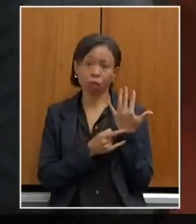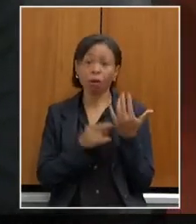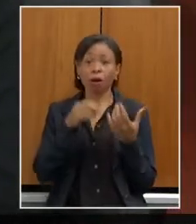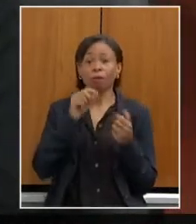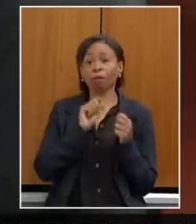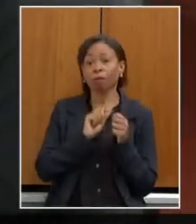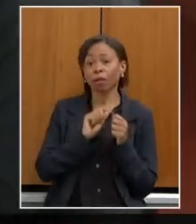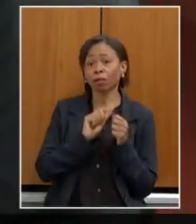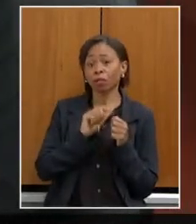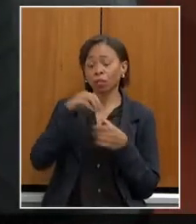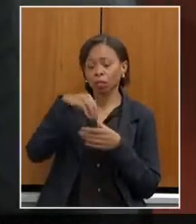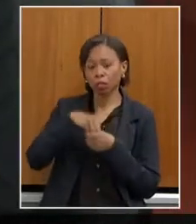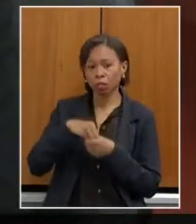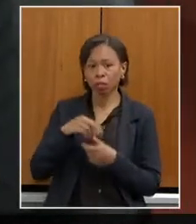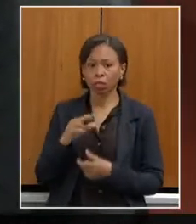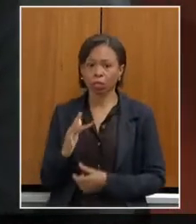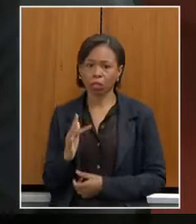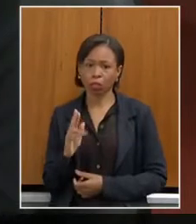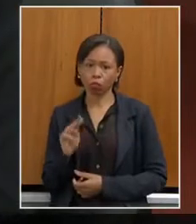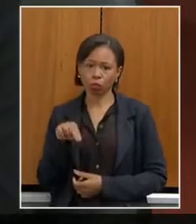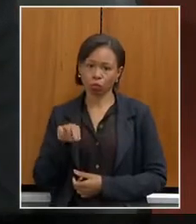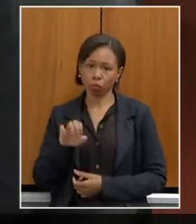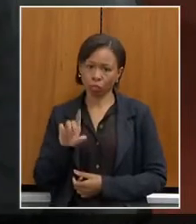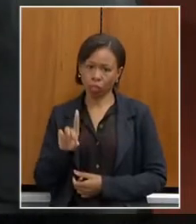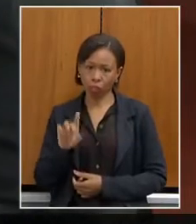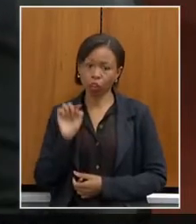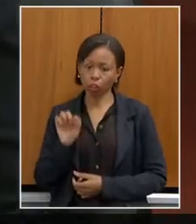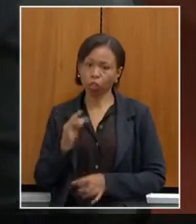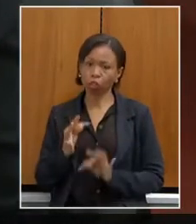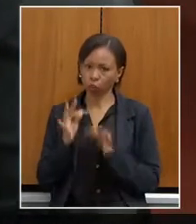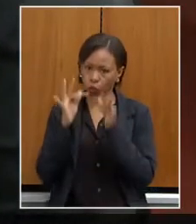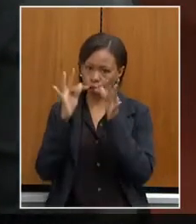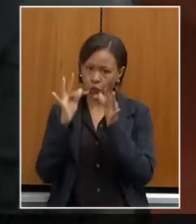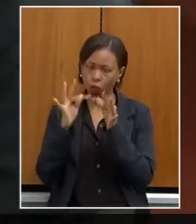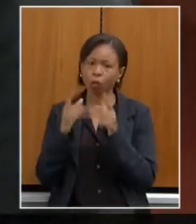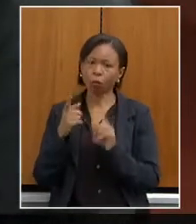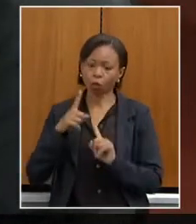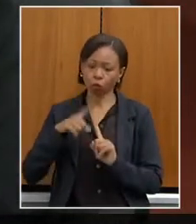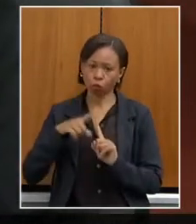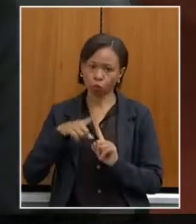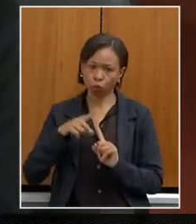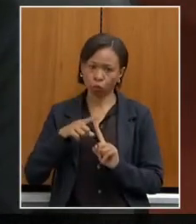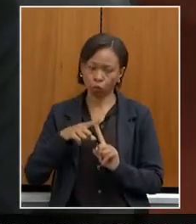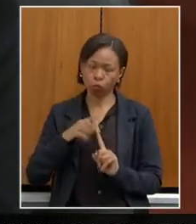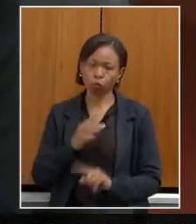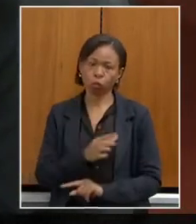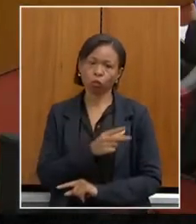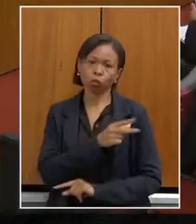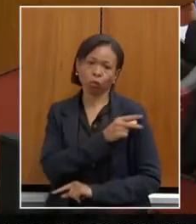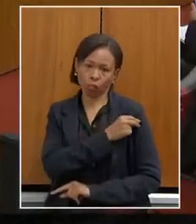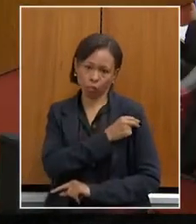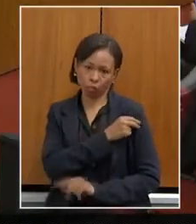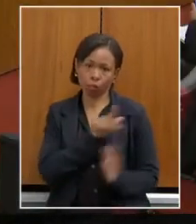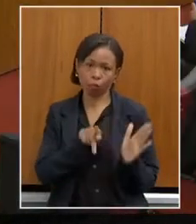tem tecnologia para a produção do tipo de vacina da UFMG então